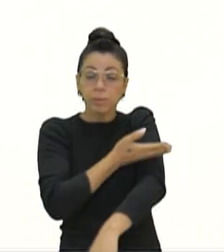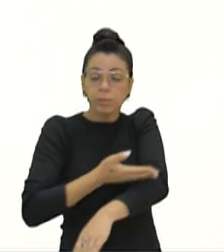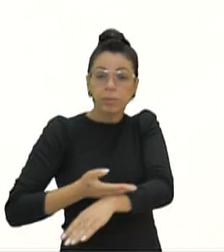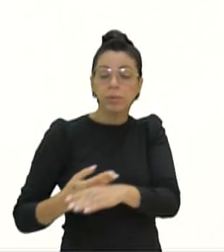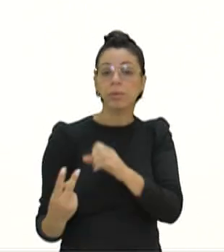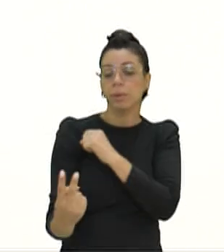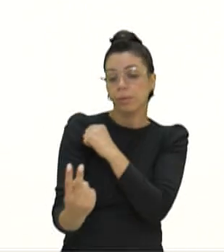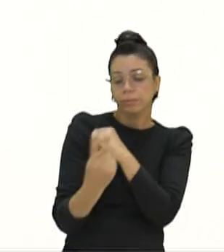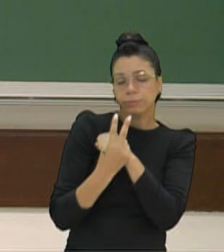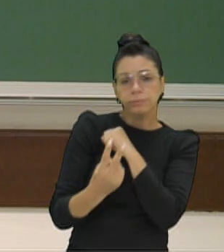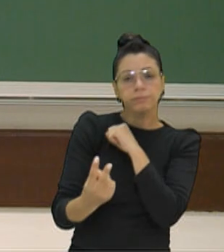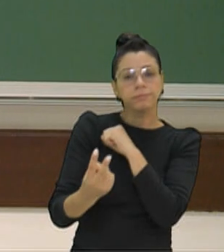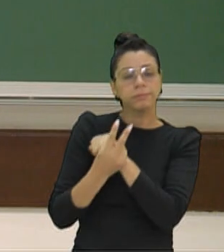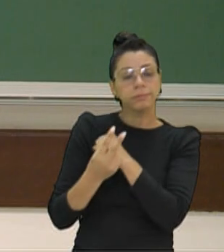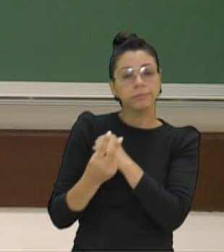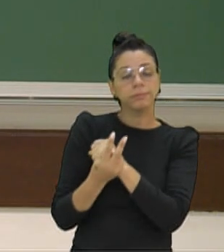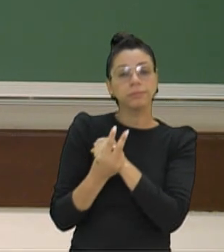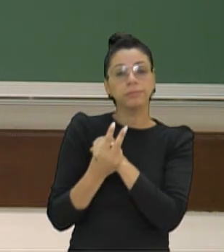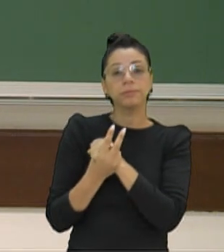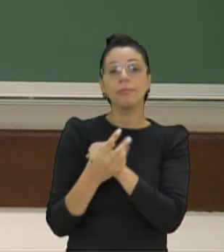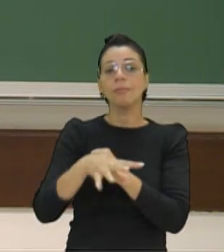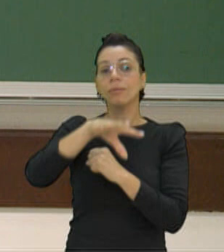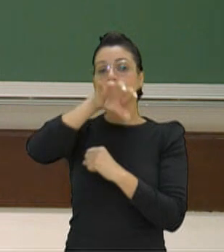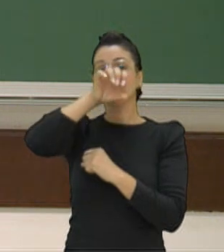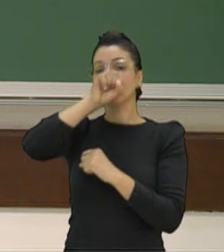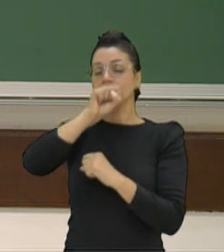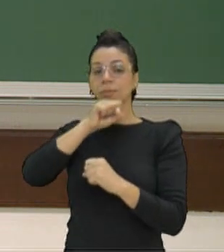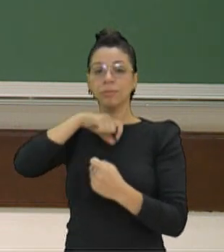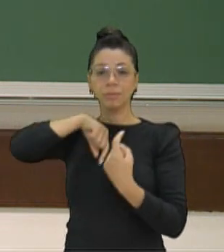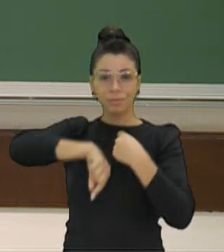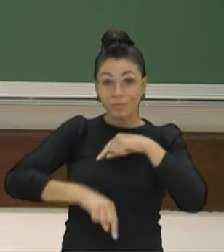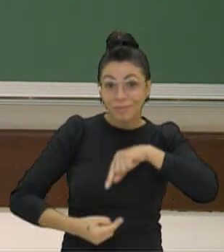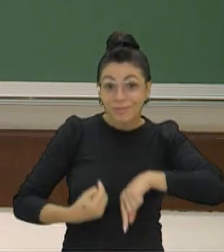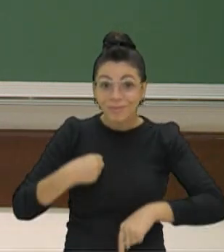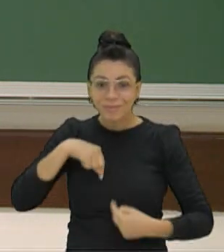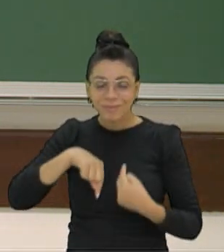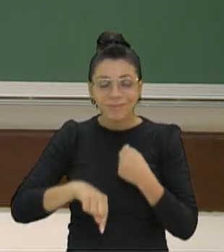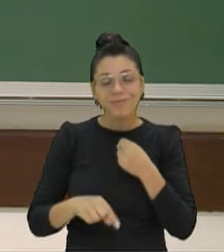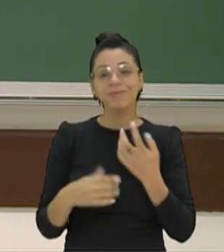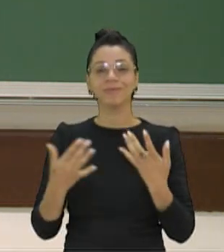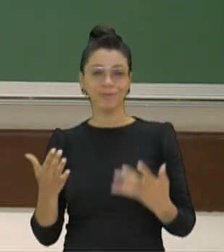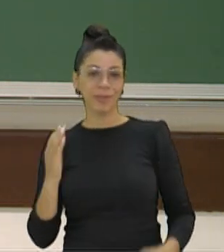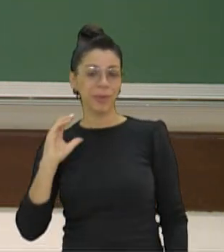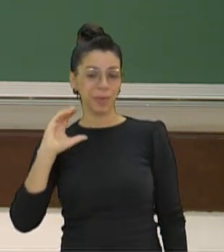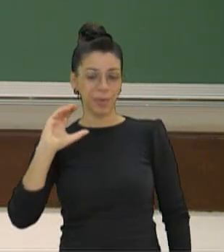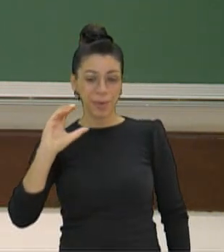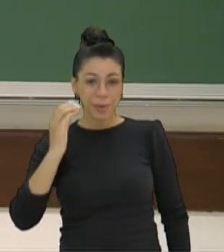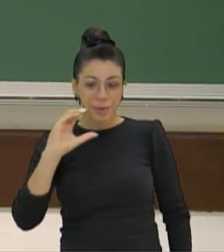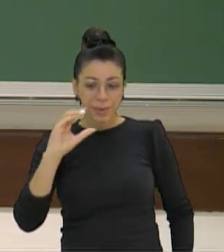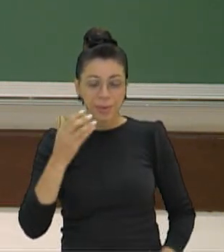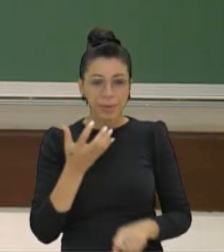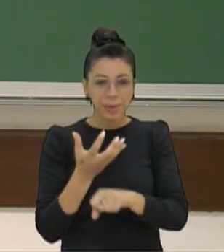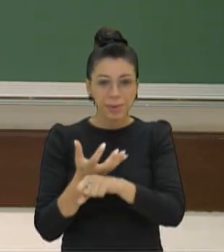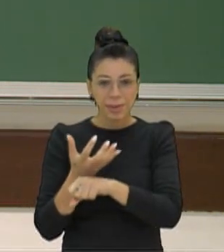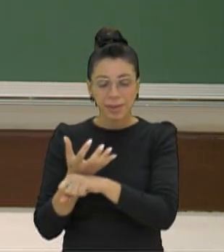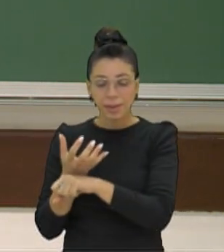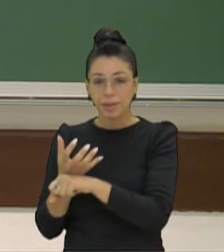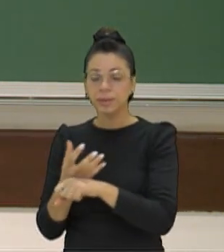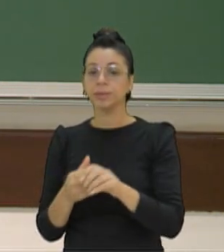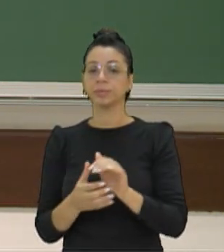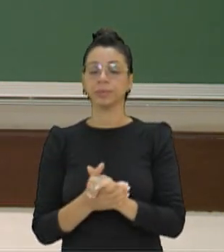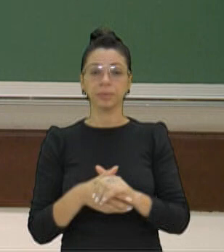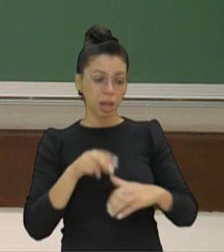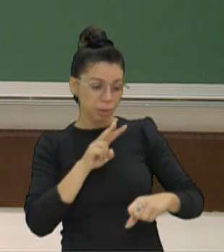preservar, a cuidar bem desse sistema, tá? Às vezes, né? Aula de ciências, estudou lá o corpo humano, sempre a gente